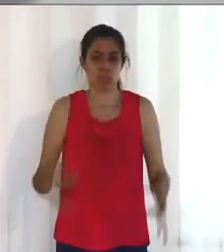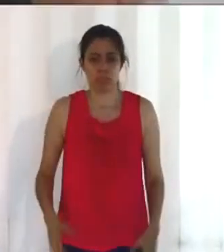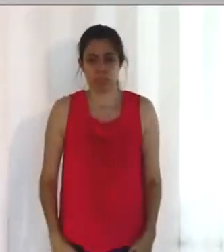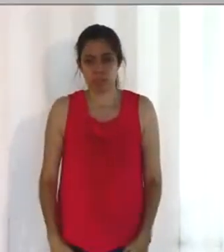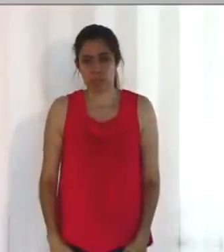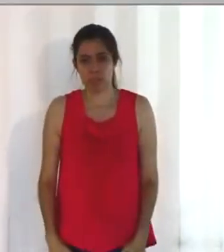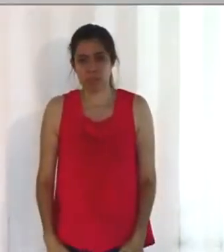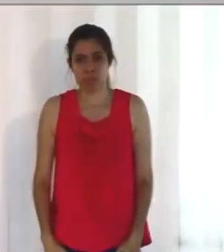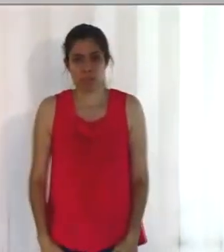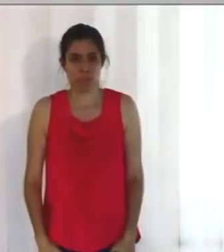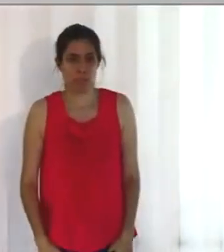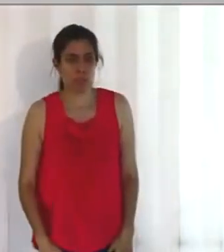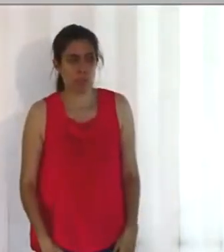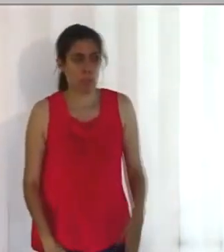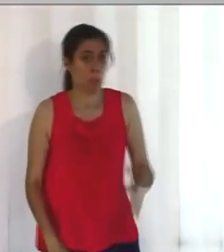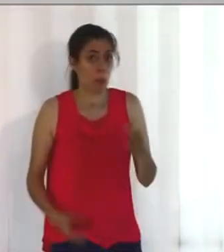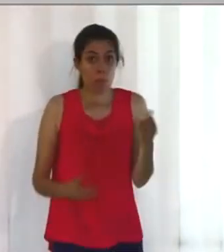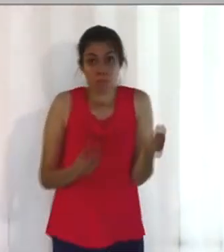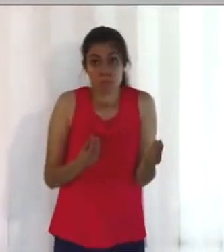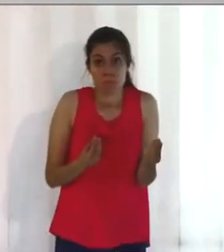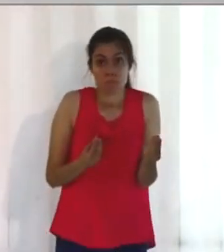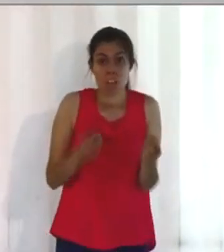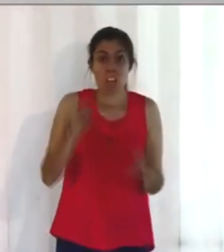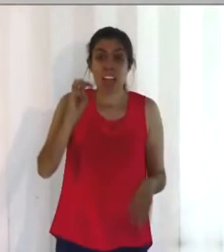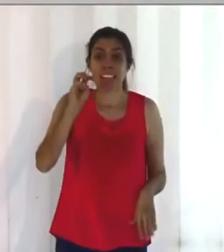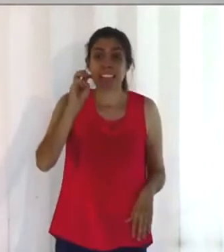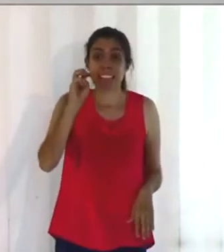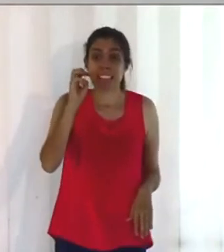imaginando talvez que o Vesúvio nunca mais vá